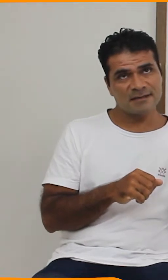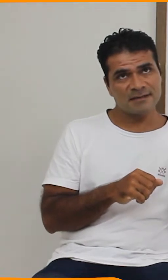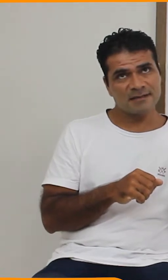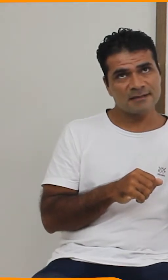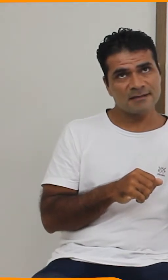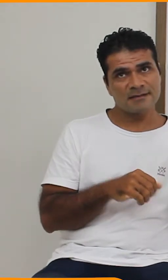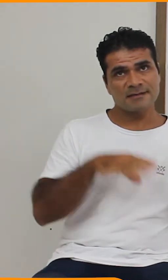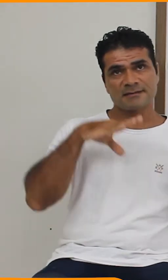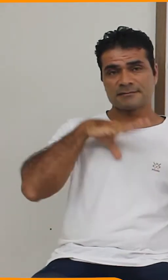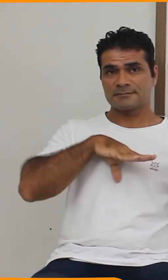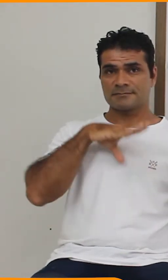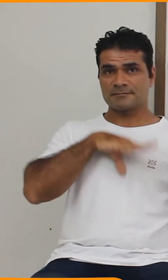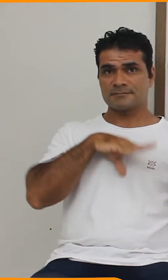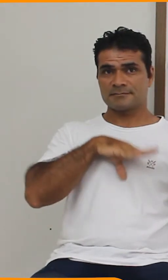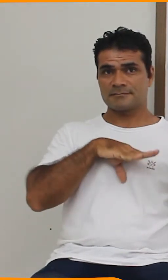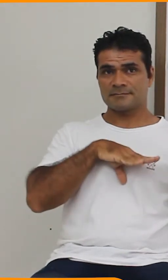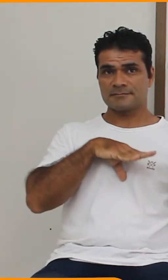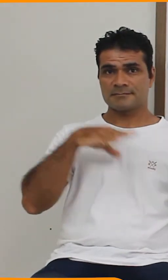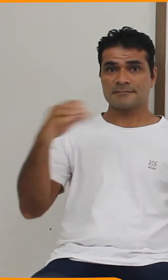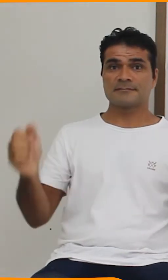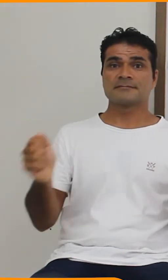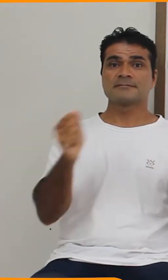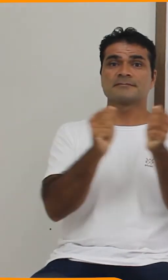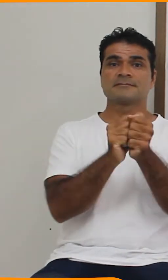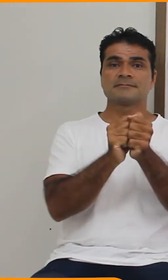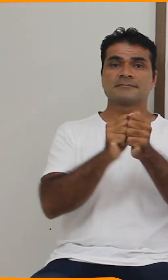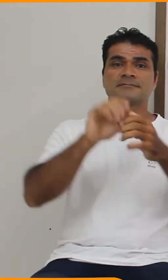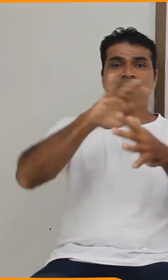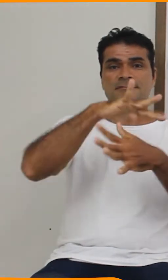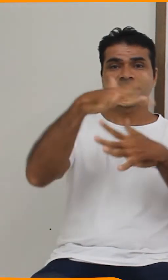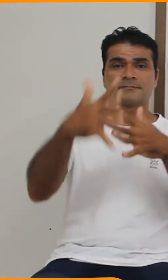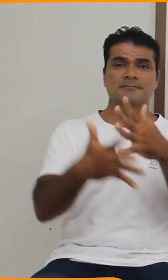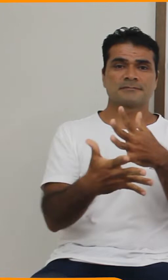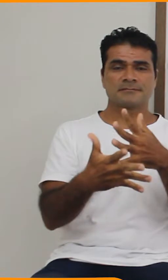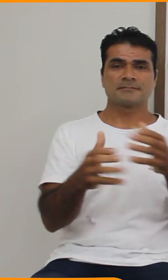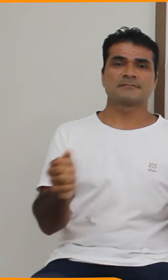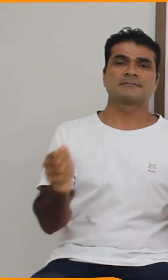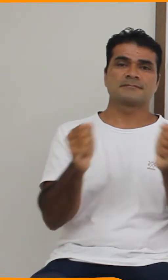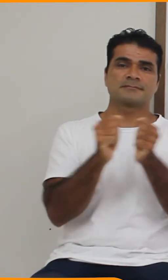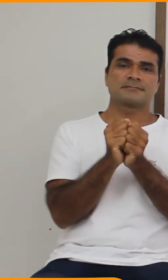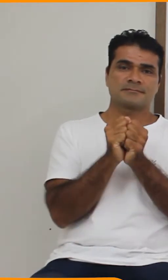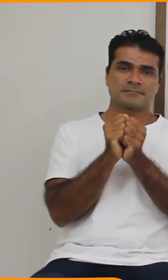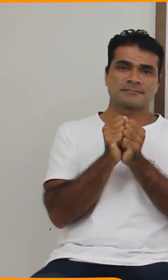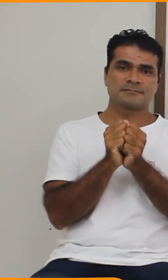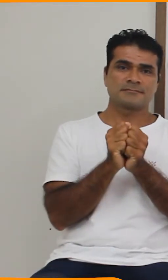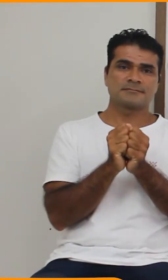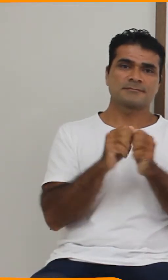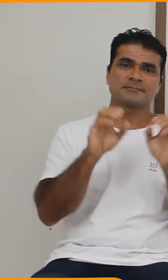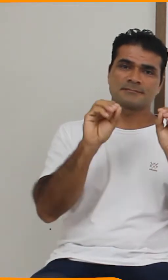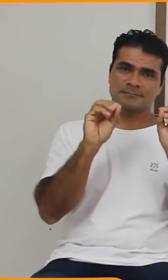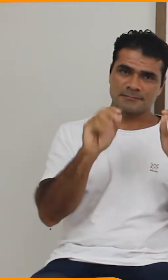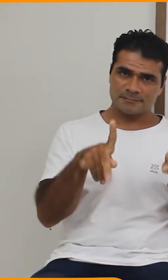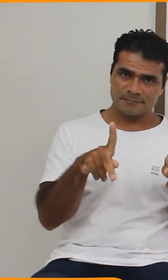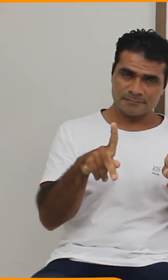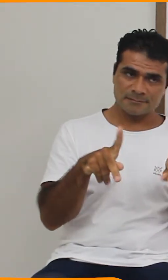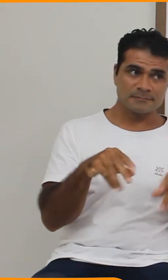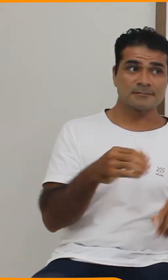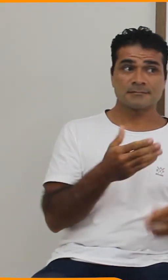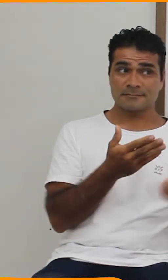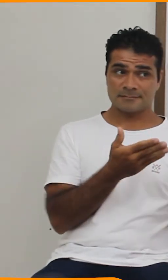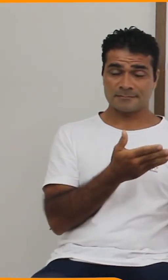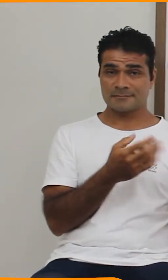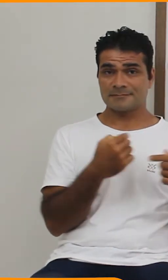língua portuguesa, com a Libras, que é a língua de sinais, tá bom? E aí eu já estava